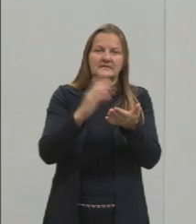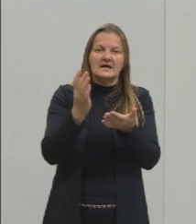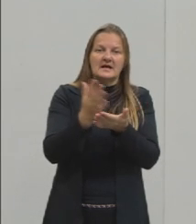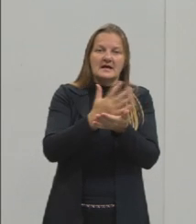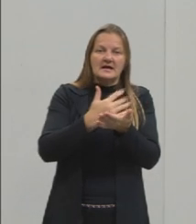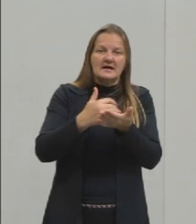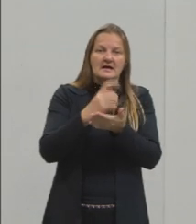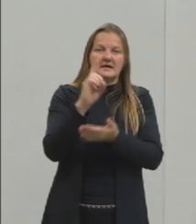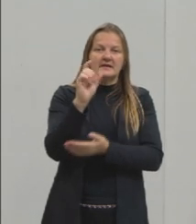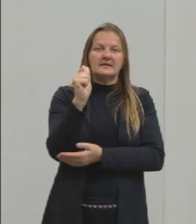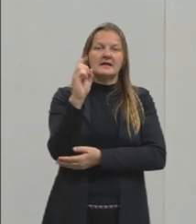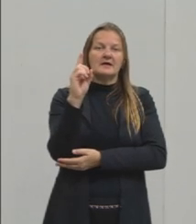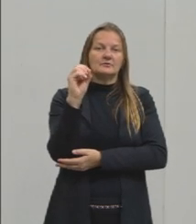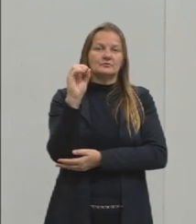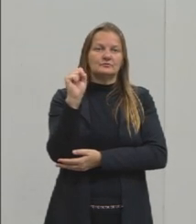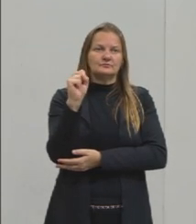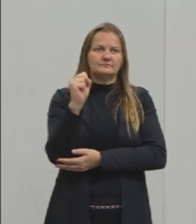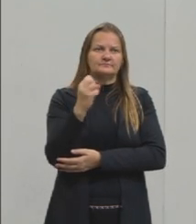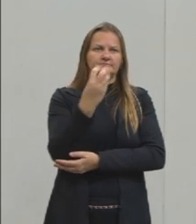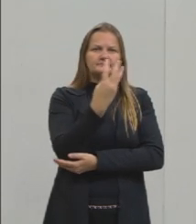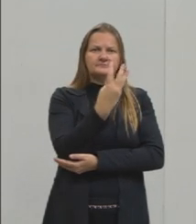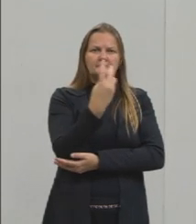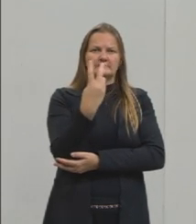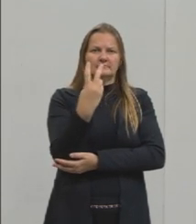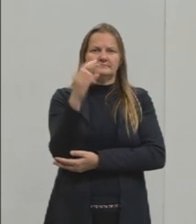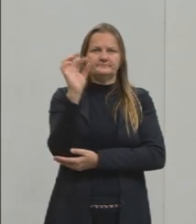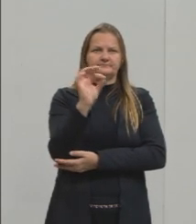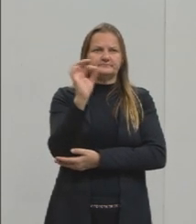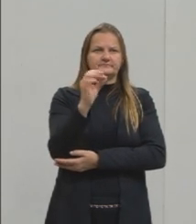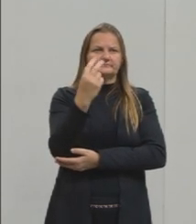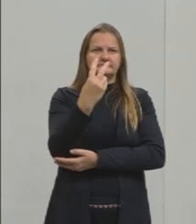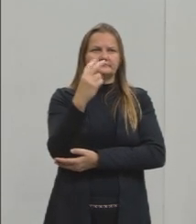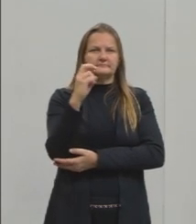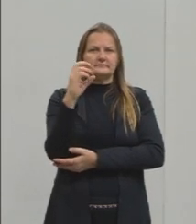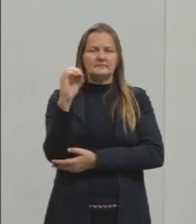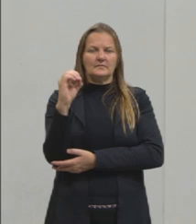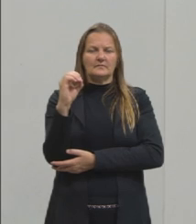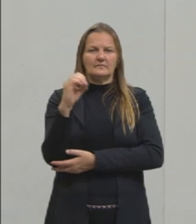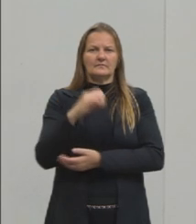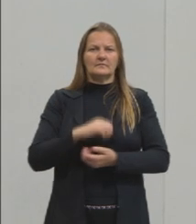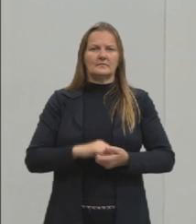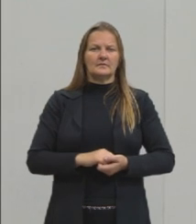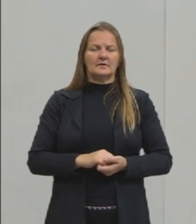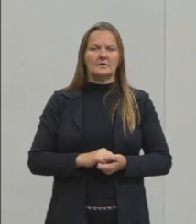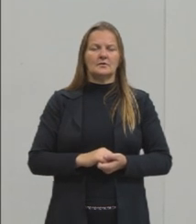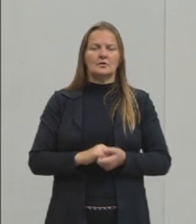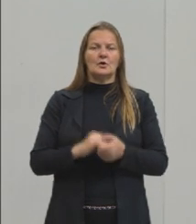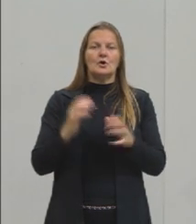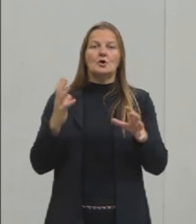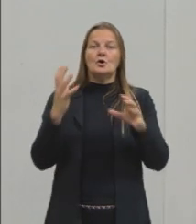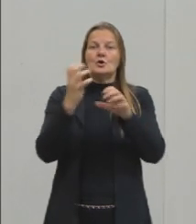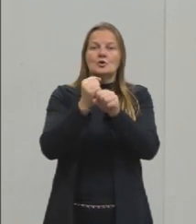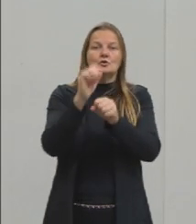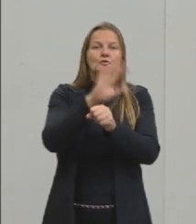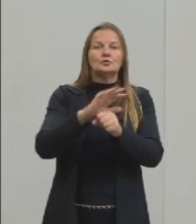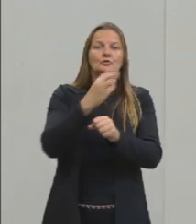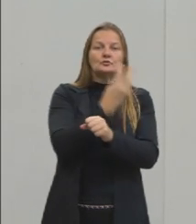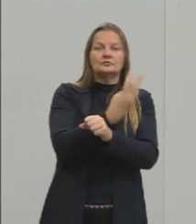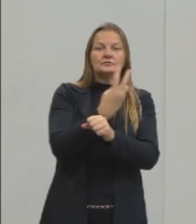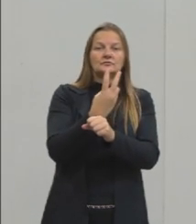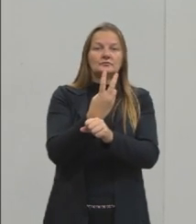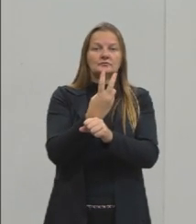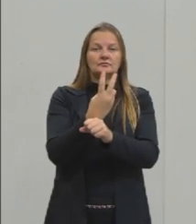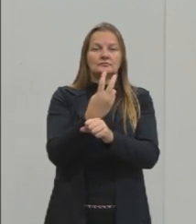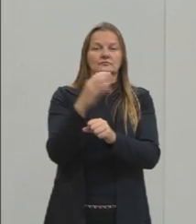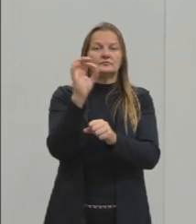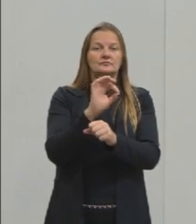gráfico e aqui eu tenho trinta e dois por cento de 250 que trinta e dois por cento do total e esses trinta e dois por